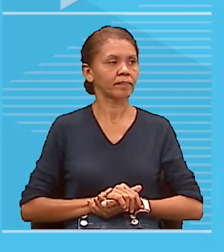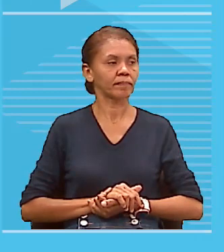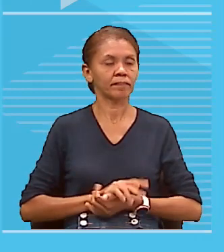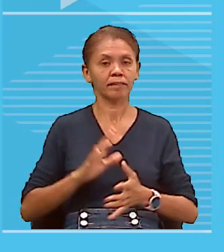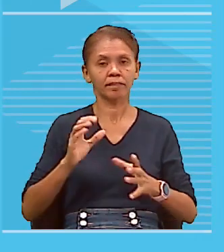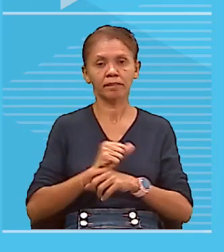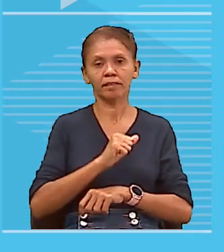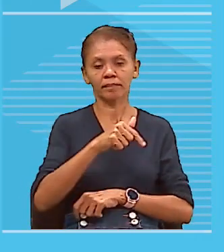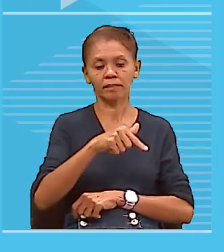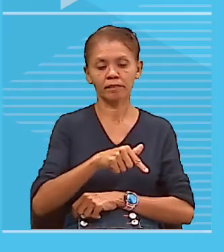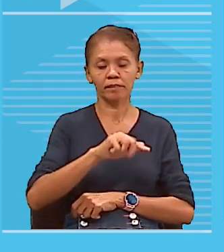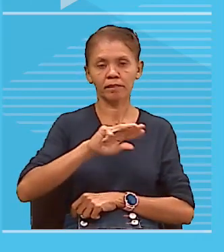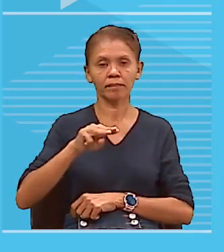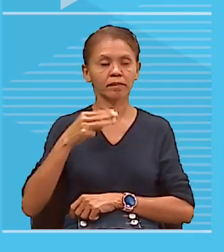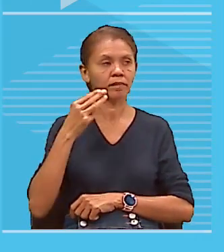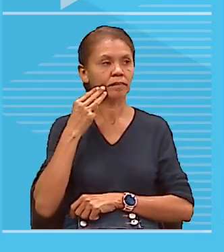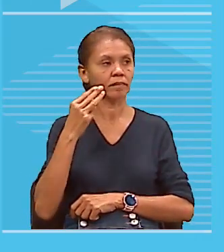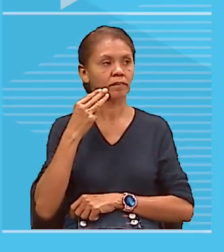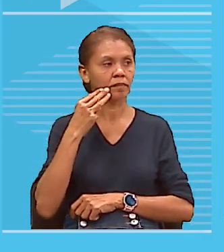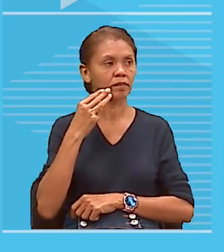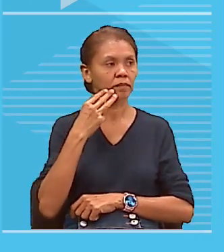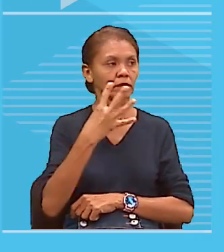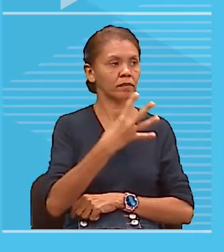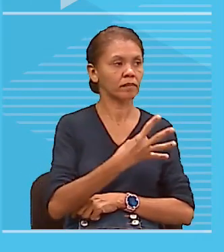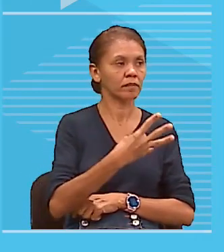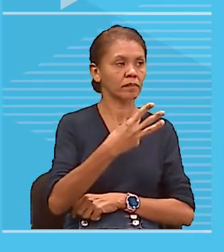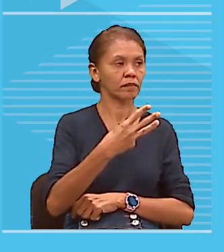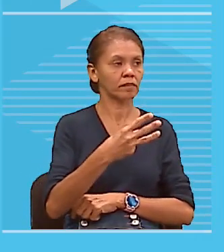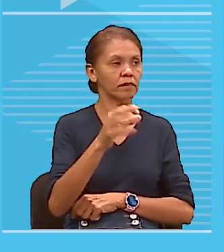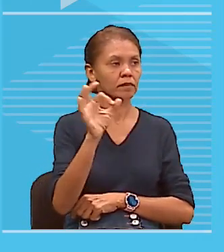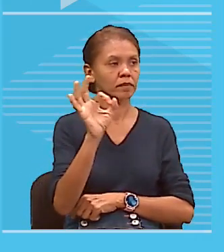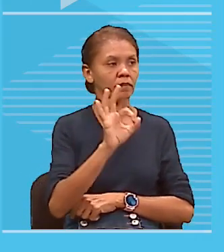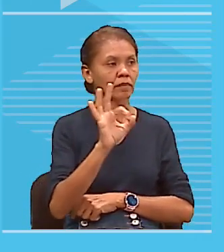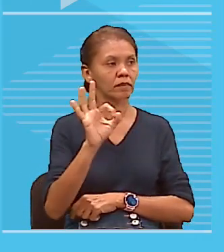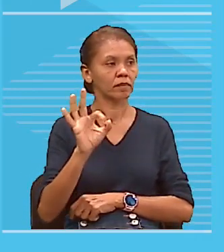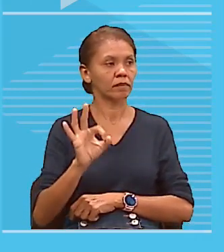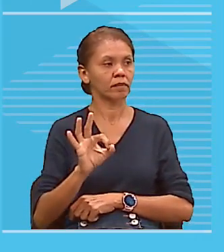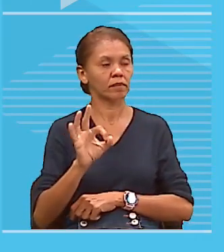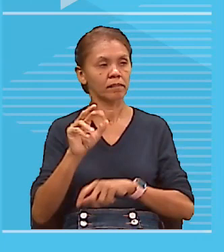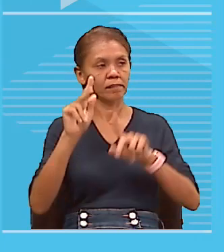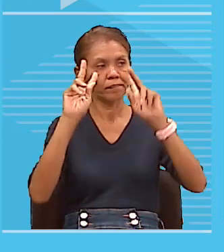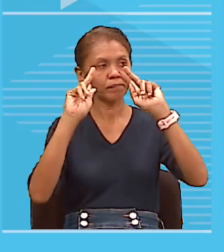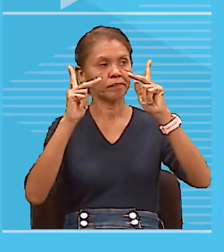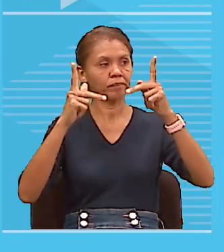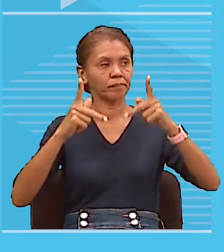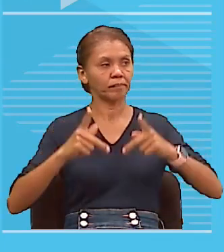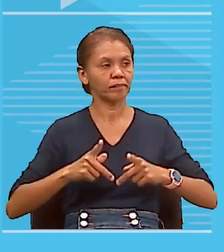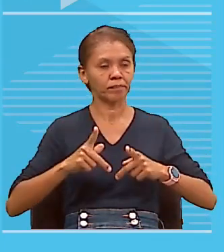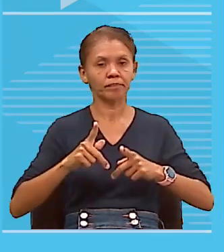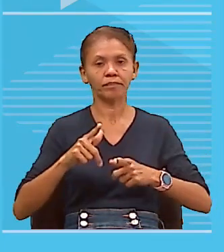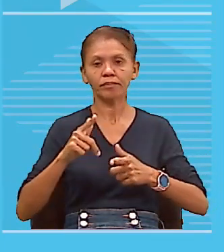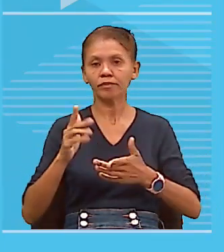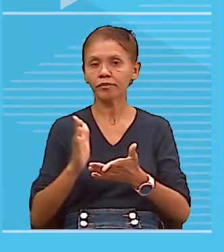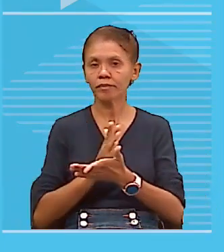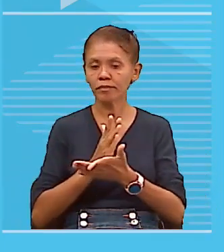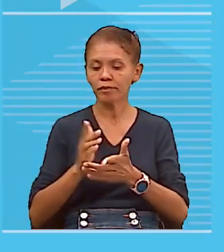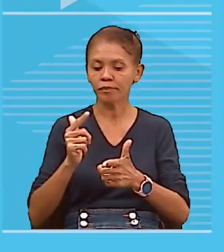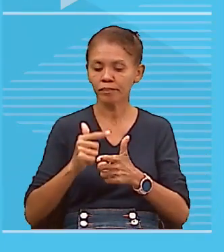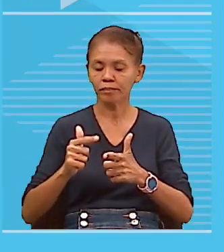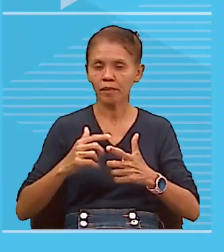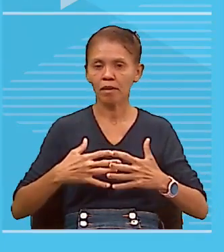milhões de pessoas, 43% vão sofrer por doenças pulmonares